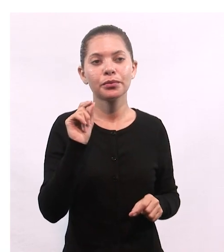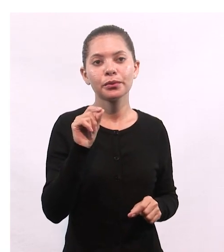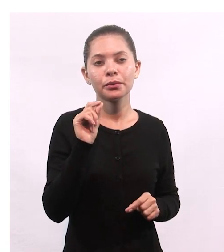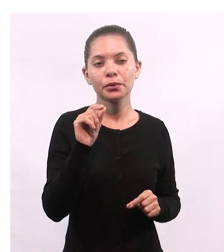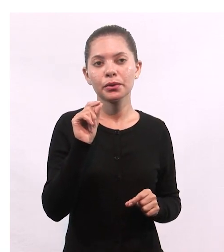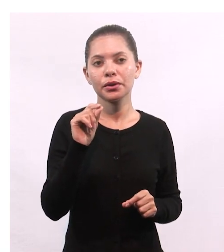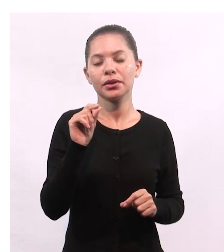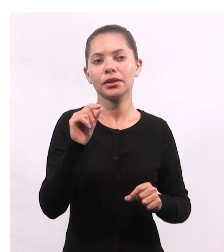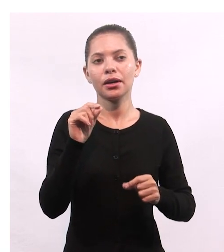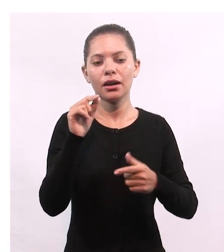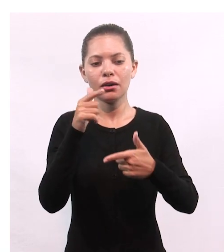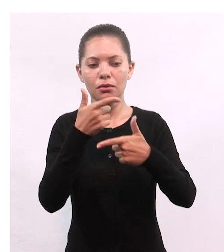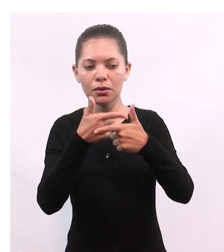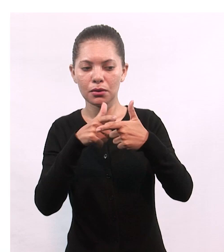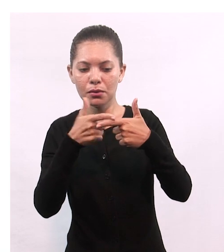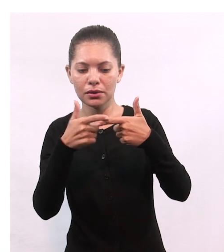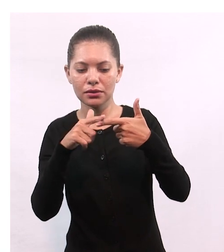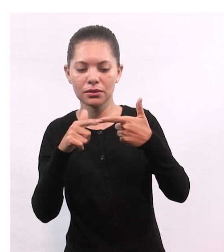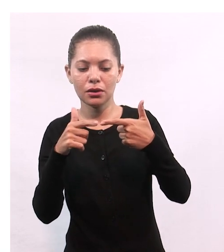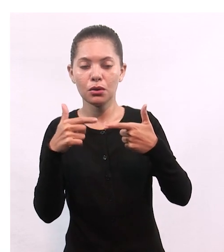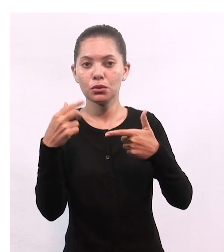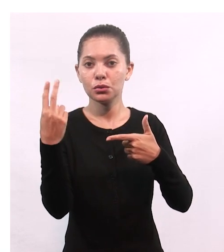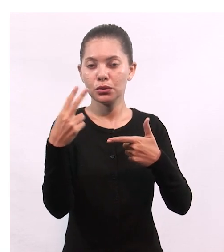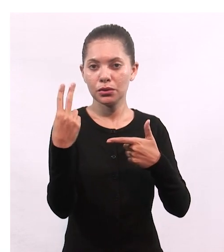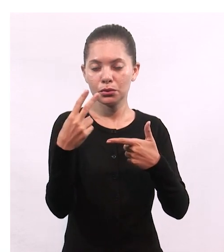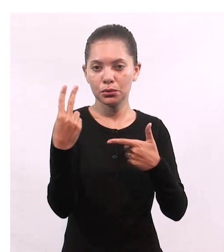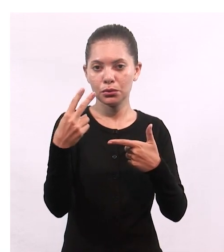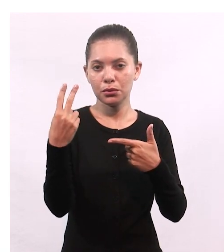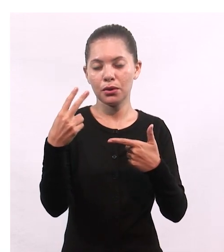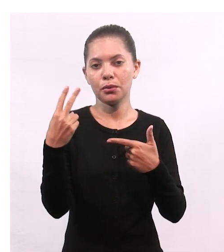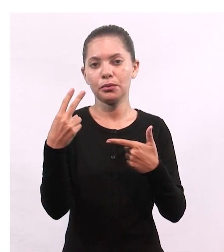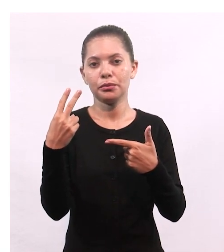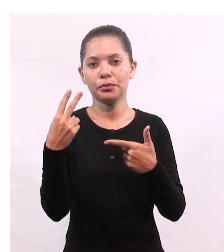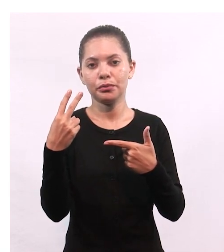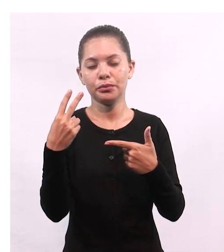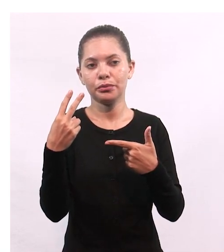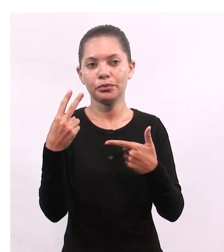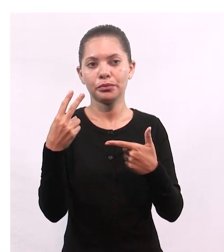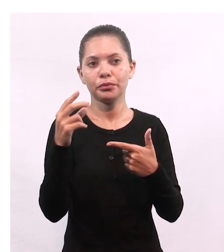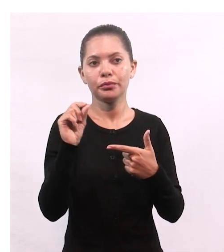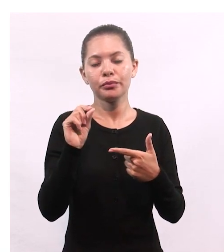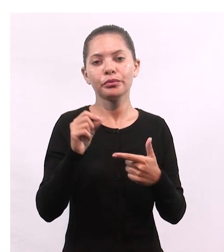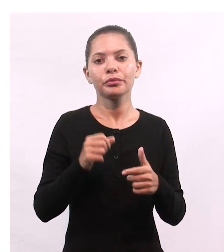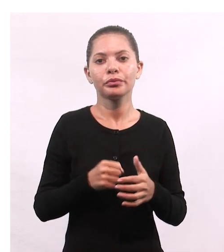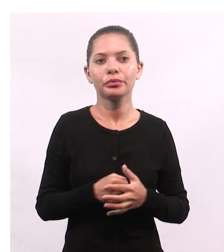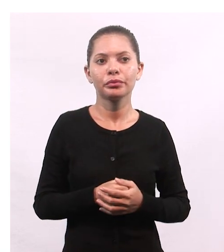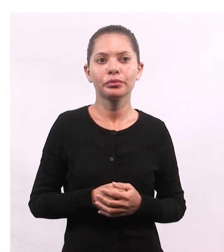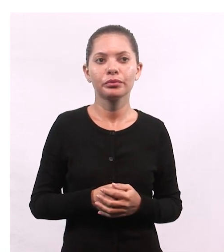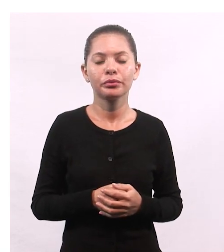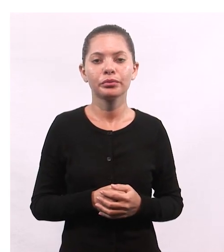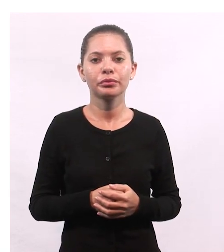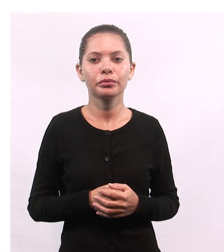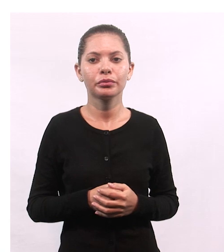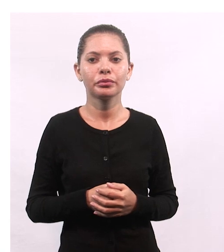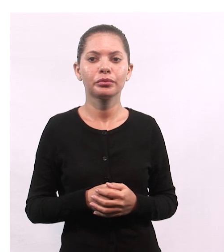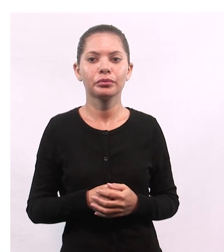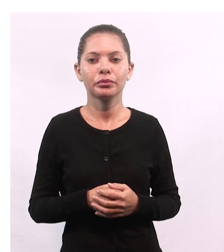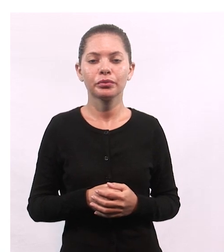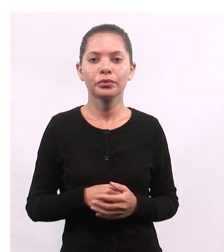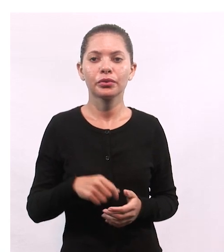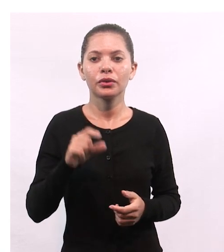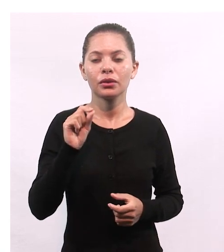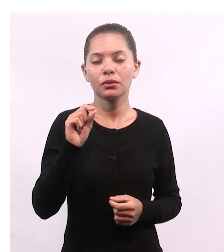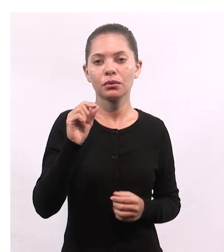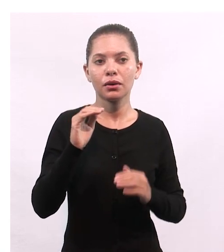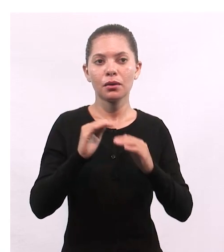característica. Então, o que é uma equação do segundo grau? É uma equação formada por uma incógnita, e essa incógnita tem